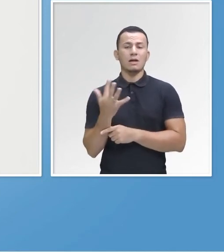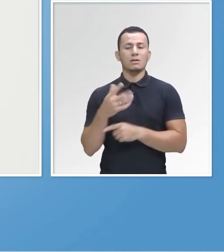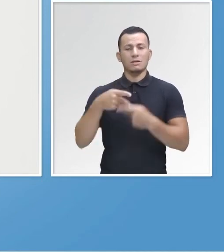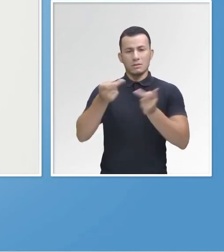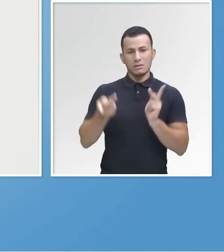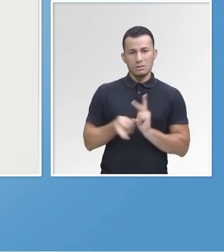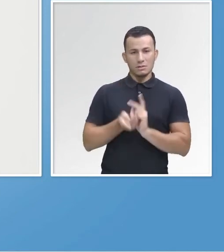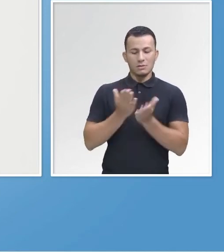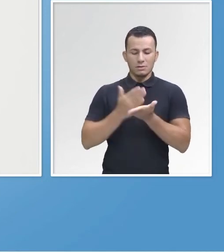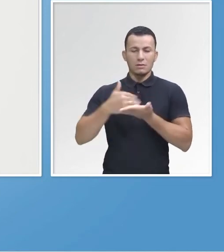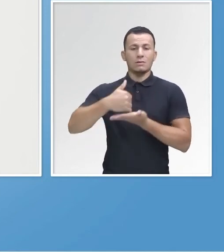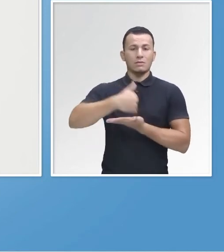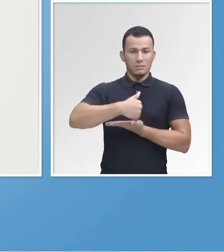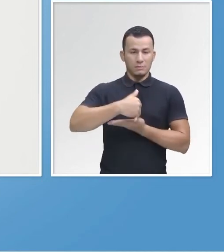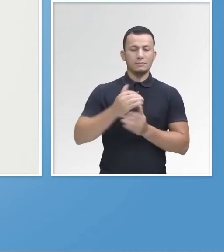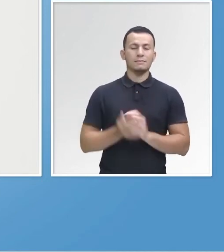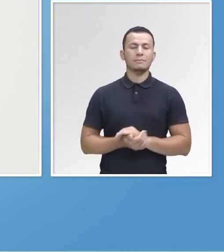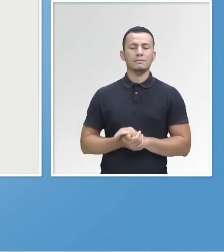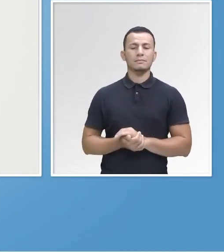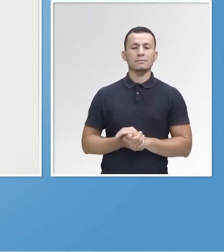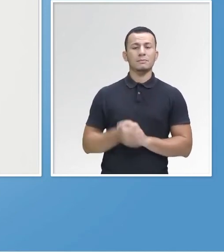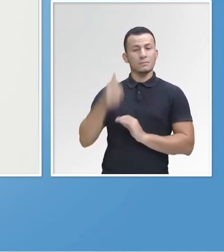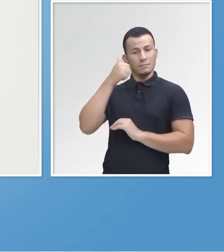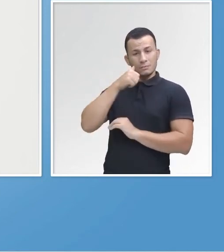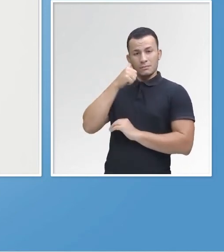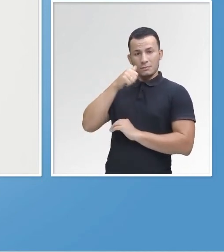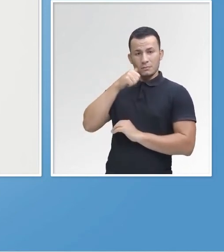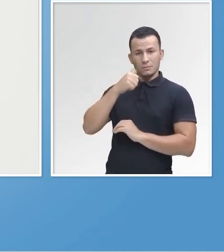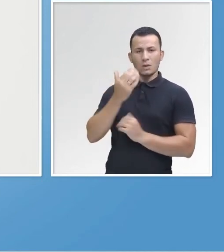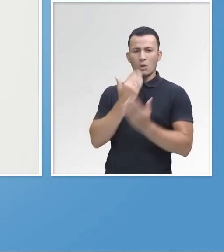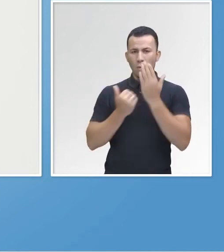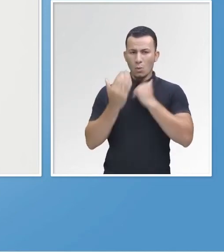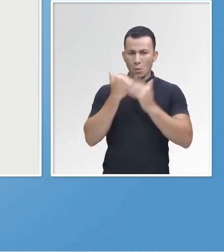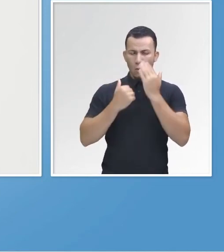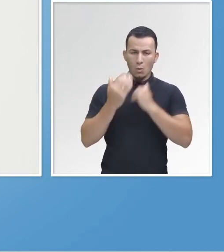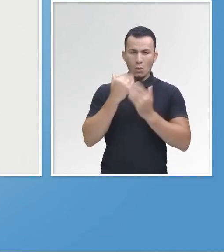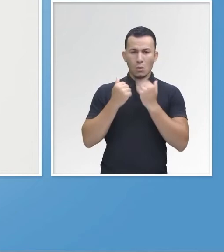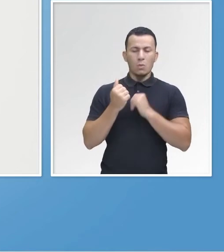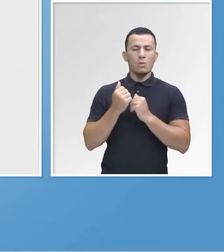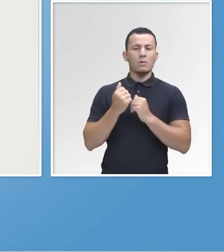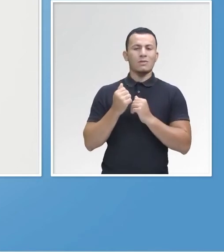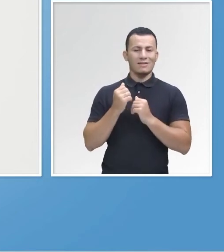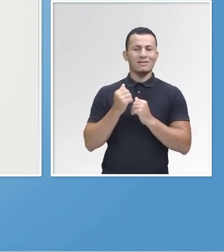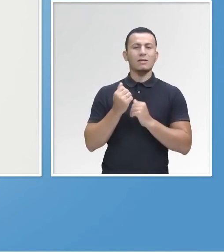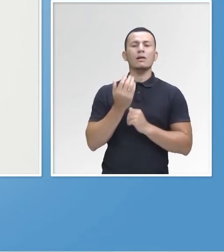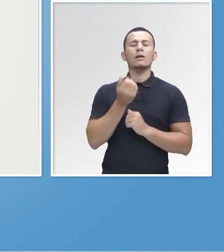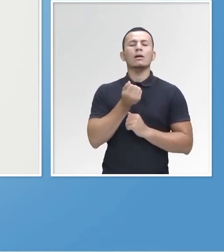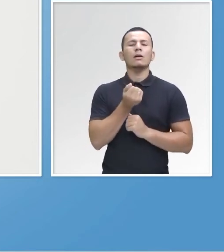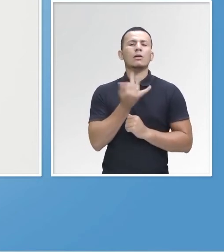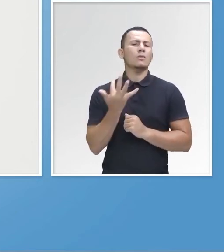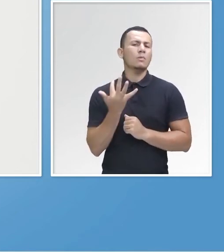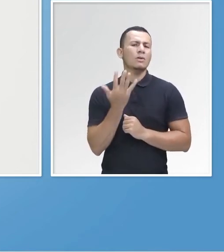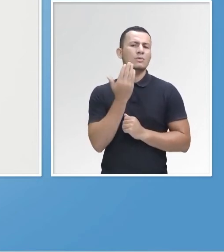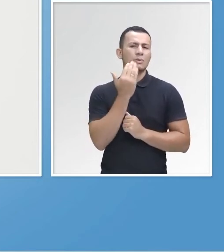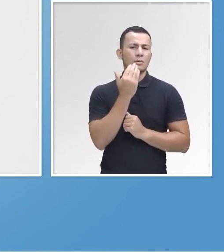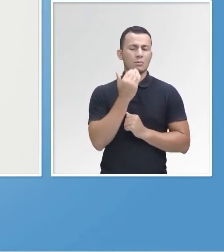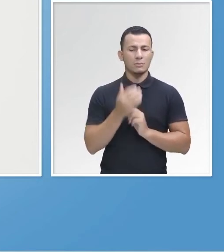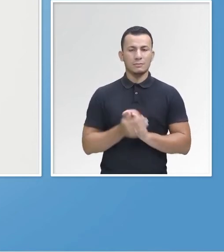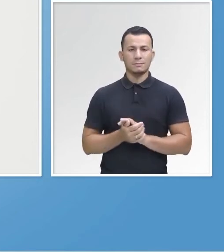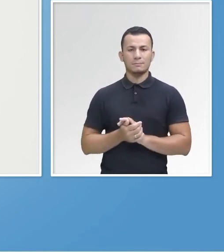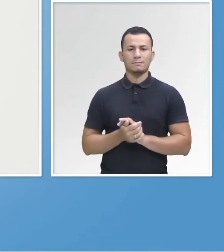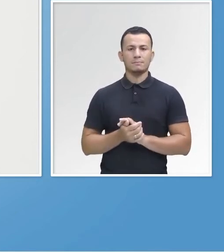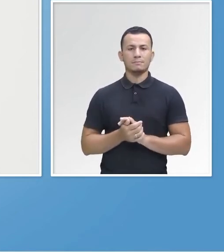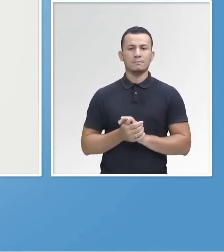pizza foi dividida e a Maria comilona né De novo quantos pedaços da pizza lá com meu bom